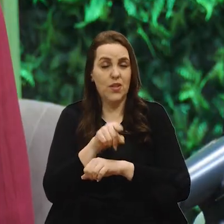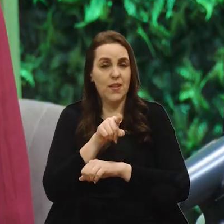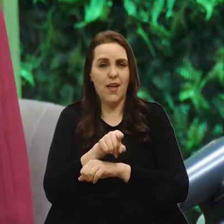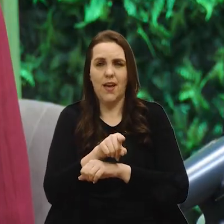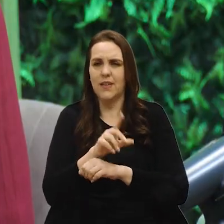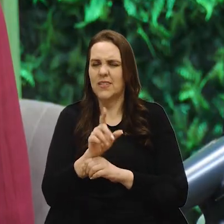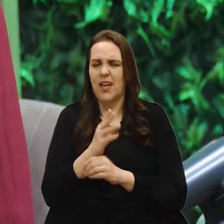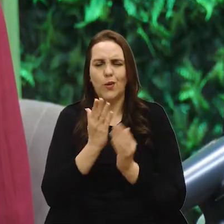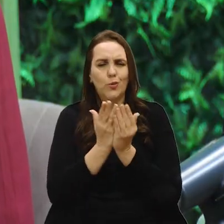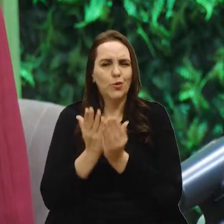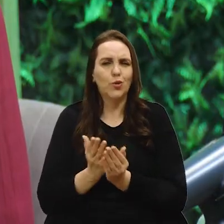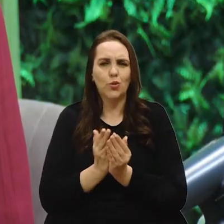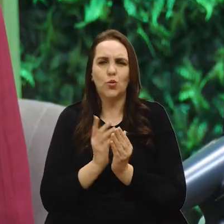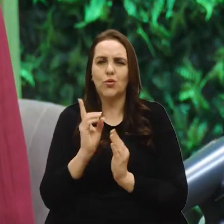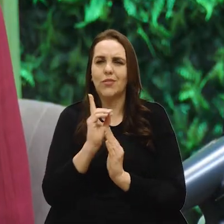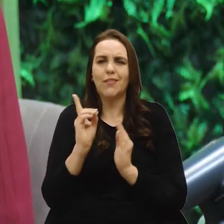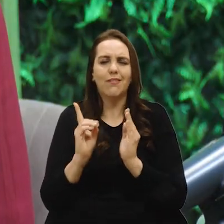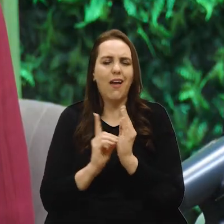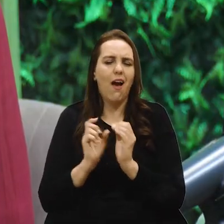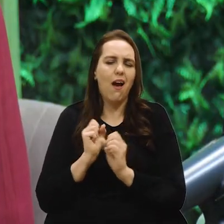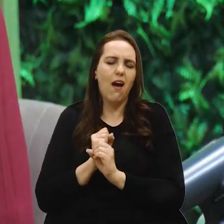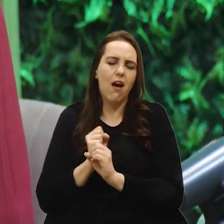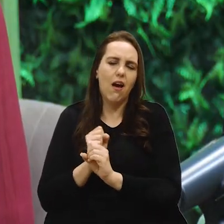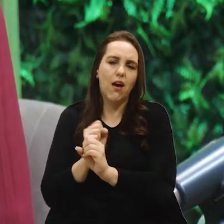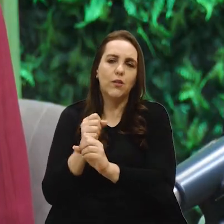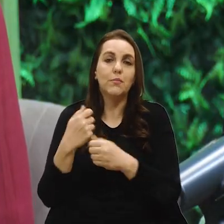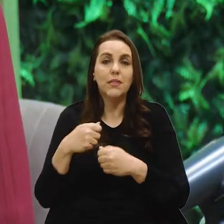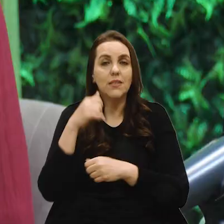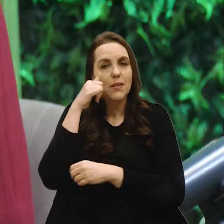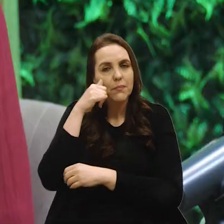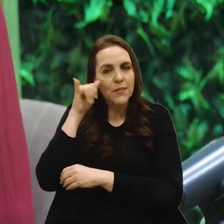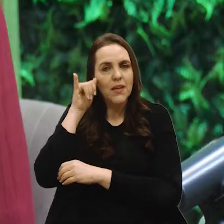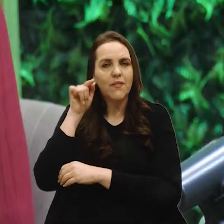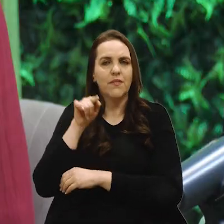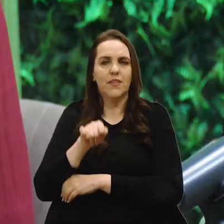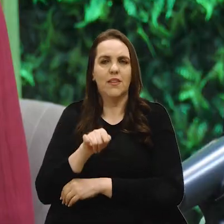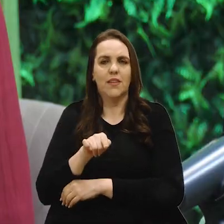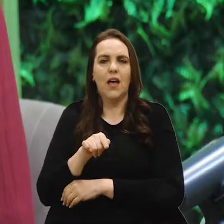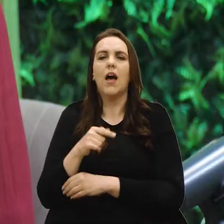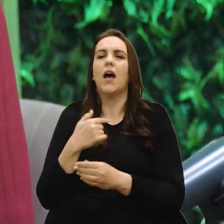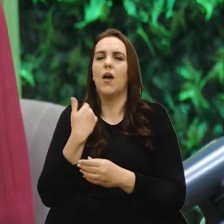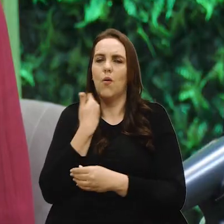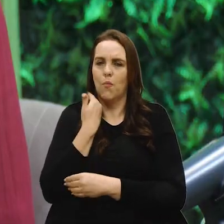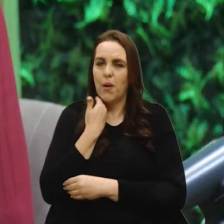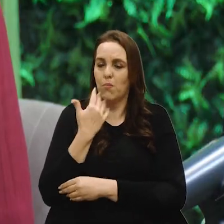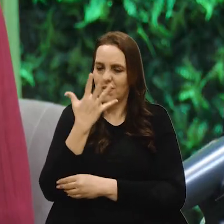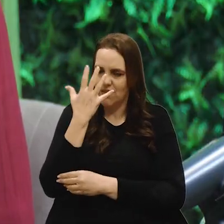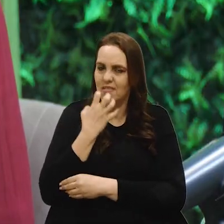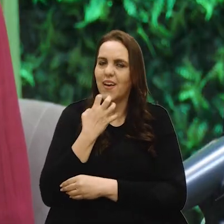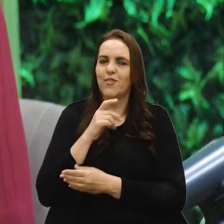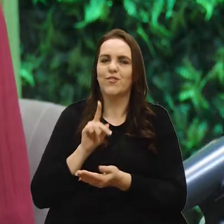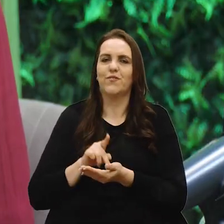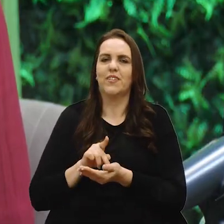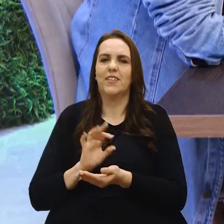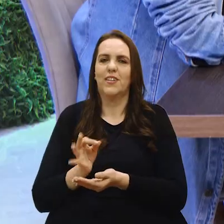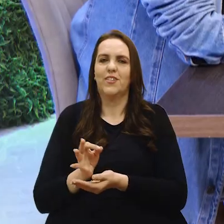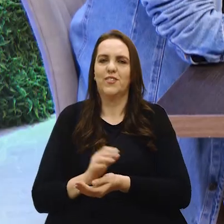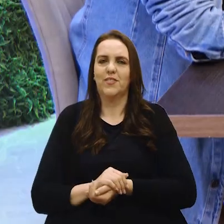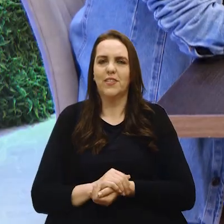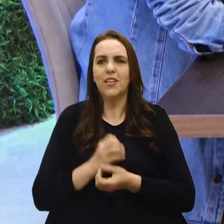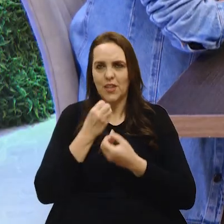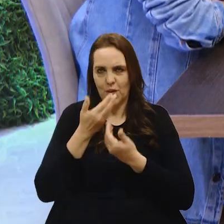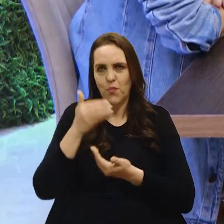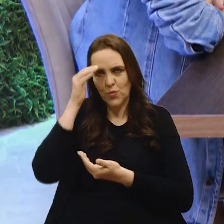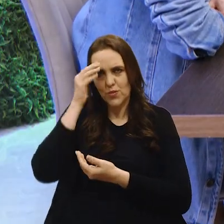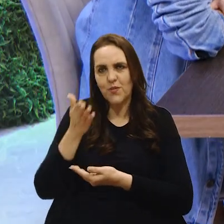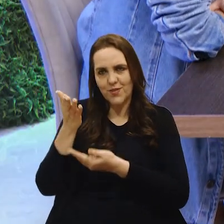é estudo de décadas, precisa ter prevenção, e isso é papo sério mesmo. Ai, que ótimo te